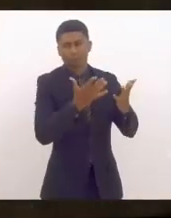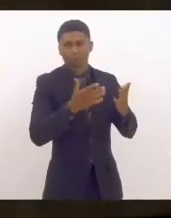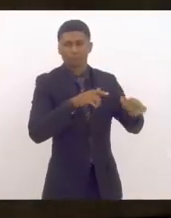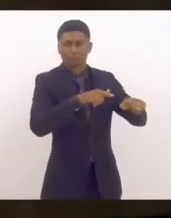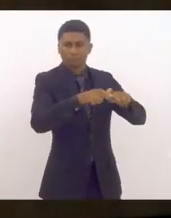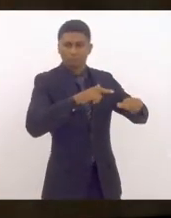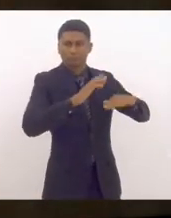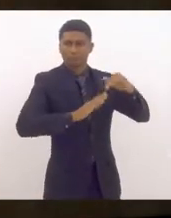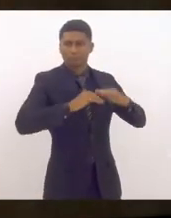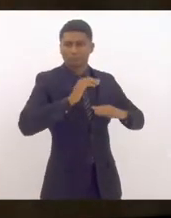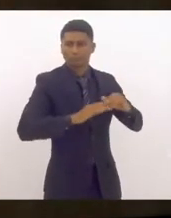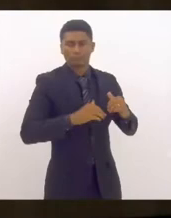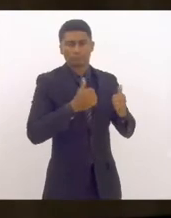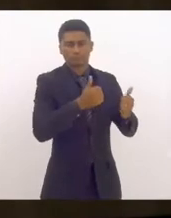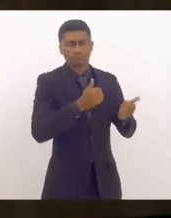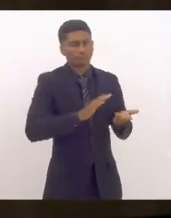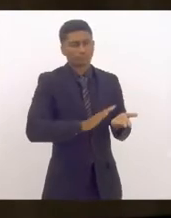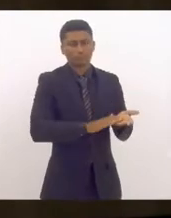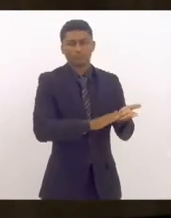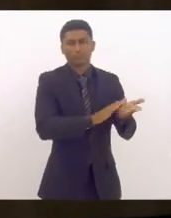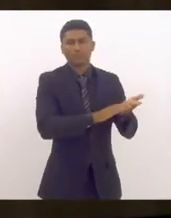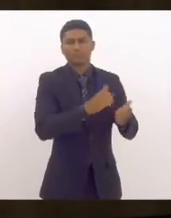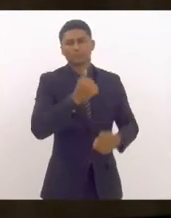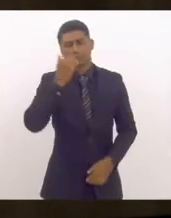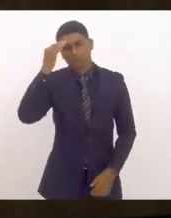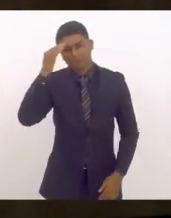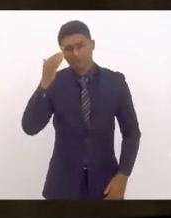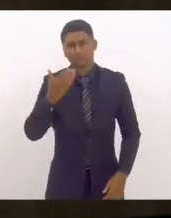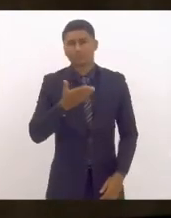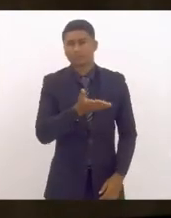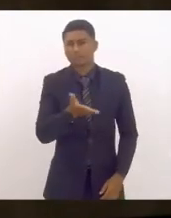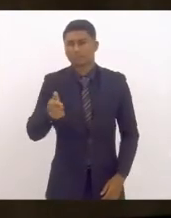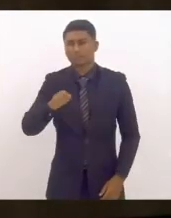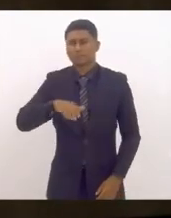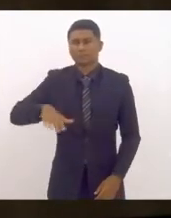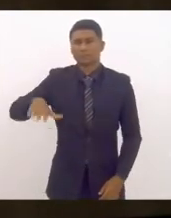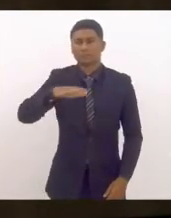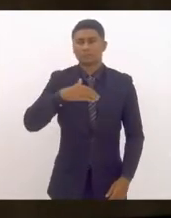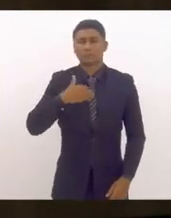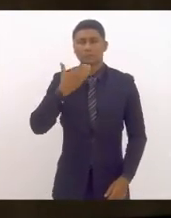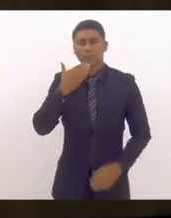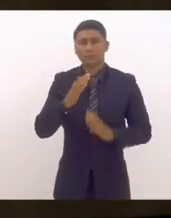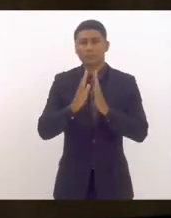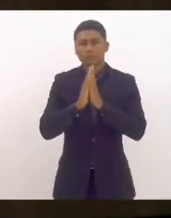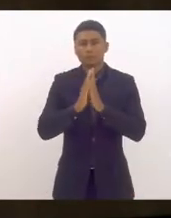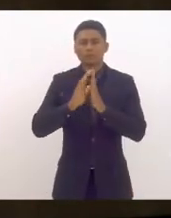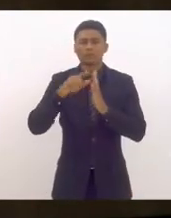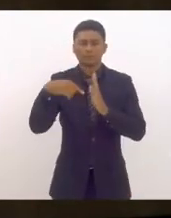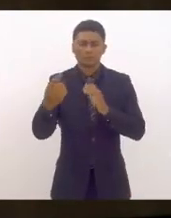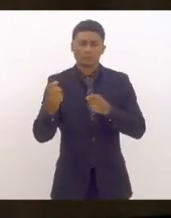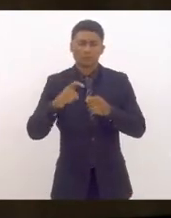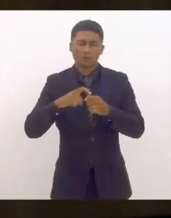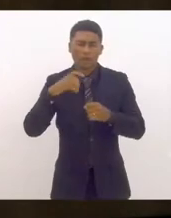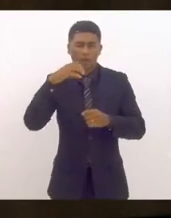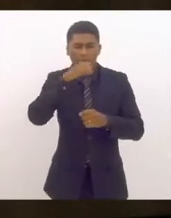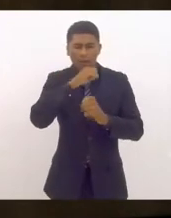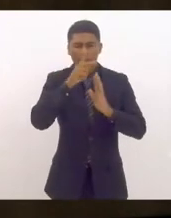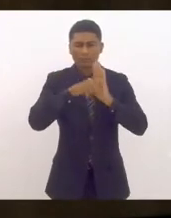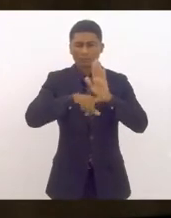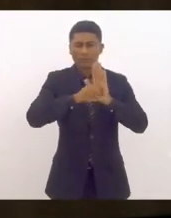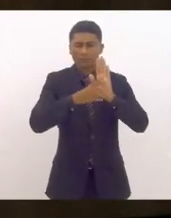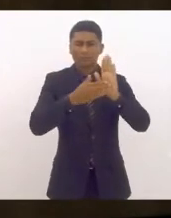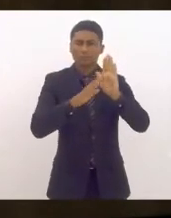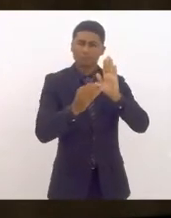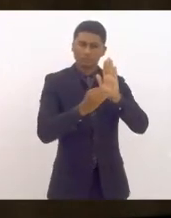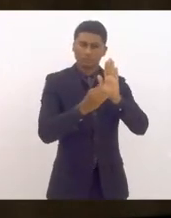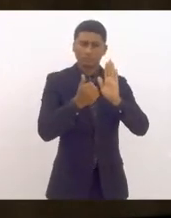delas. Parabéns a vocês, baianas, e obrigada aos nossos pares. E peço a Vossa Excelência que possa voltar bem rapidamente com esse projeto na